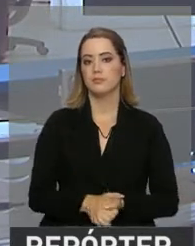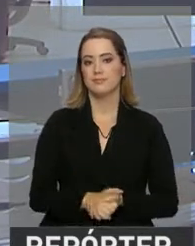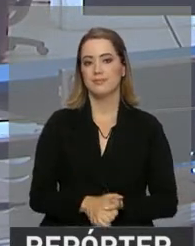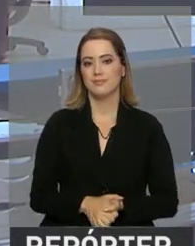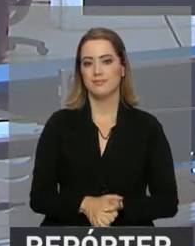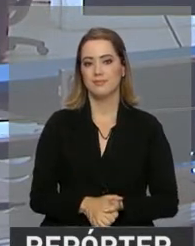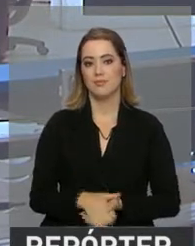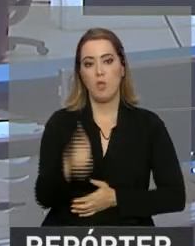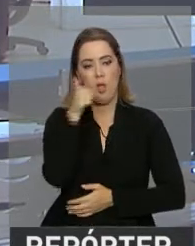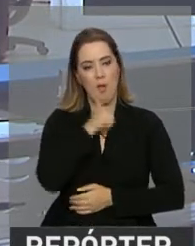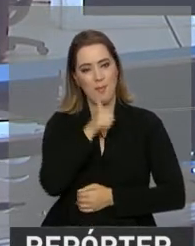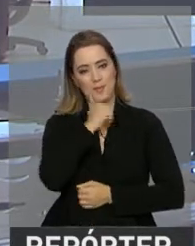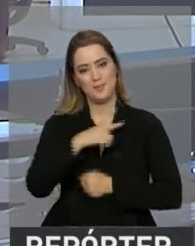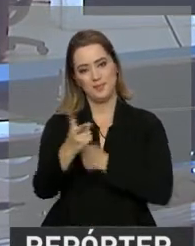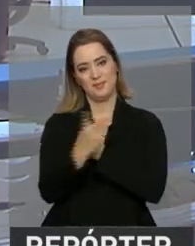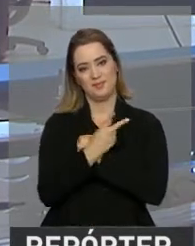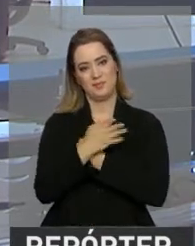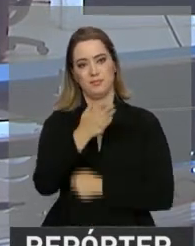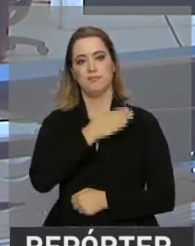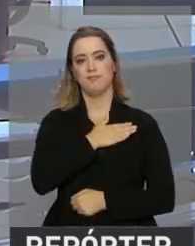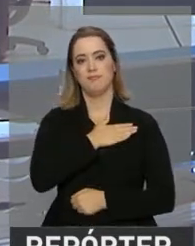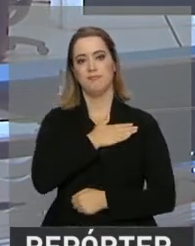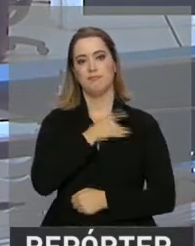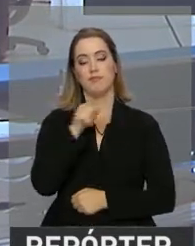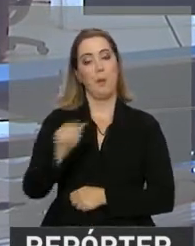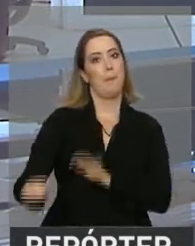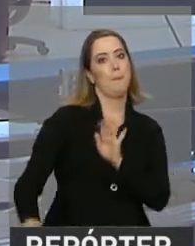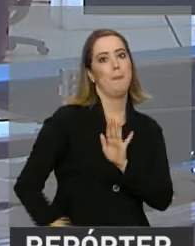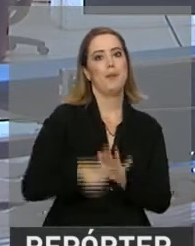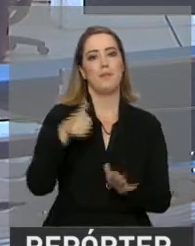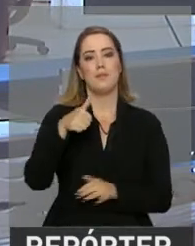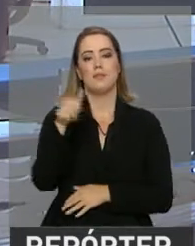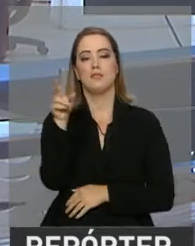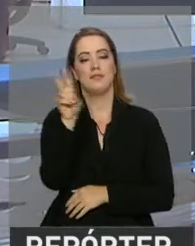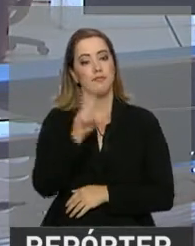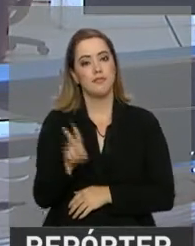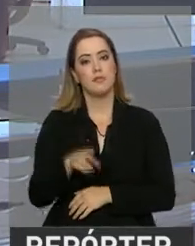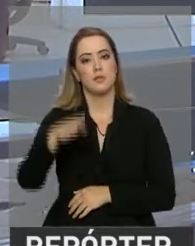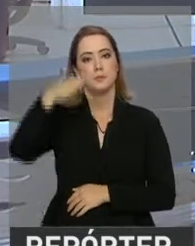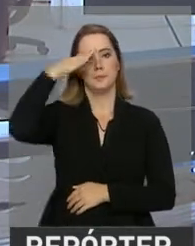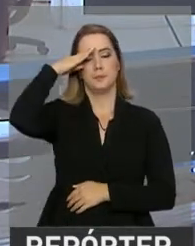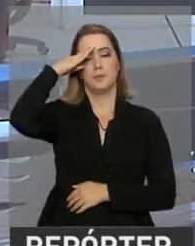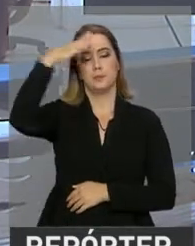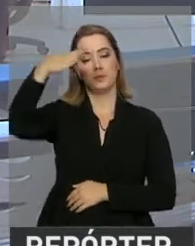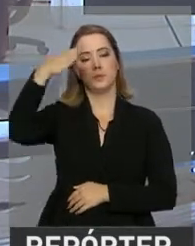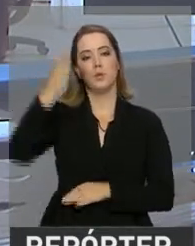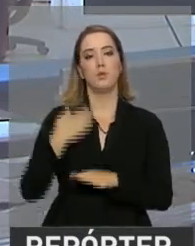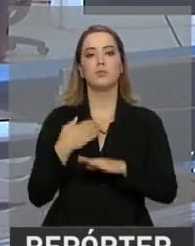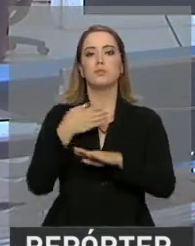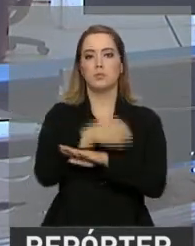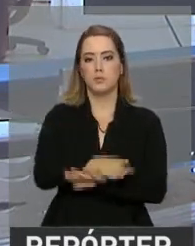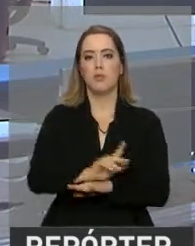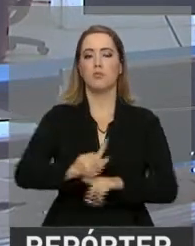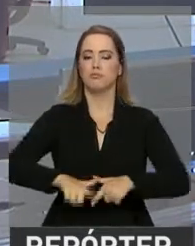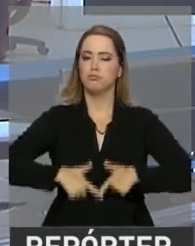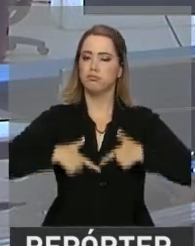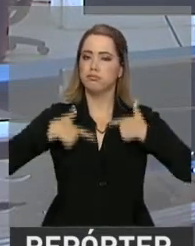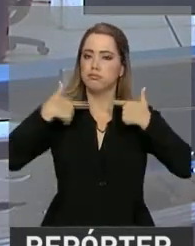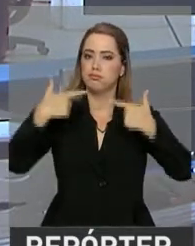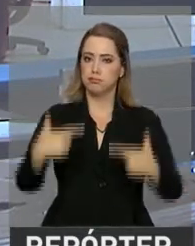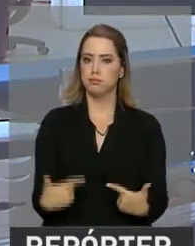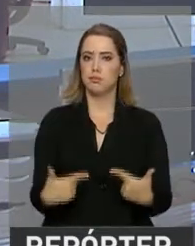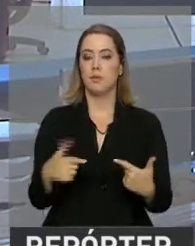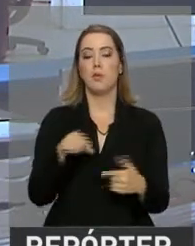mulheres em defesa da Pátria pela primeira vez o exército brasileiro vai permitir a participação delas em combates terrestres o primeiro